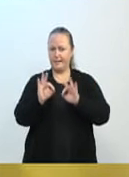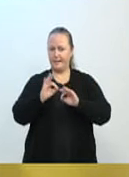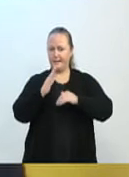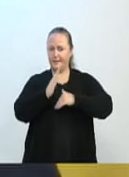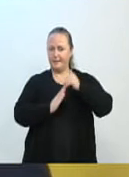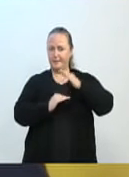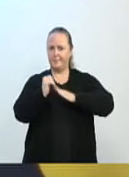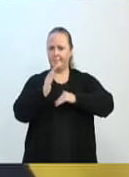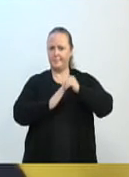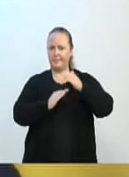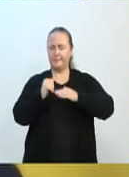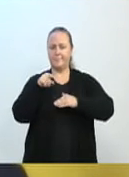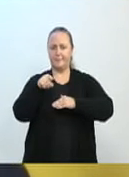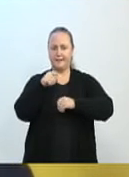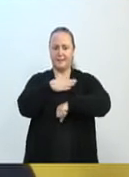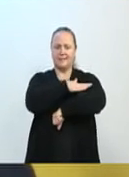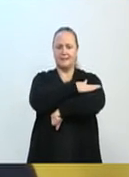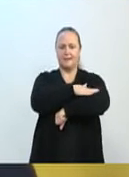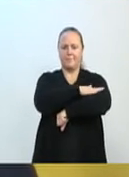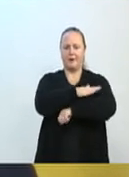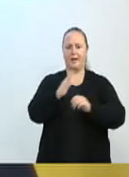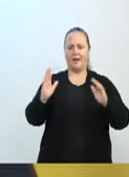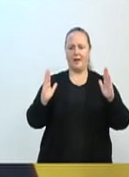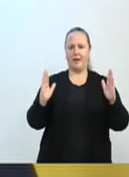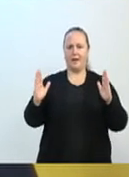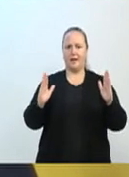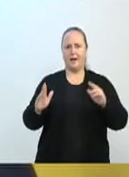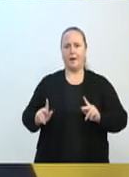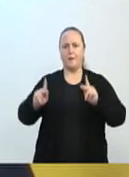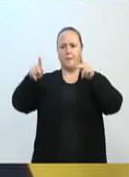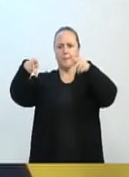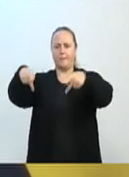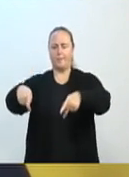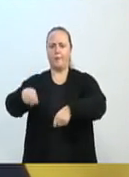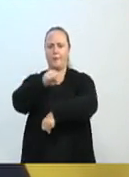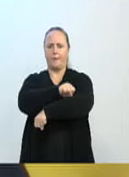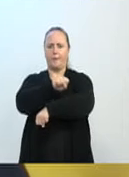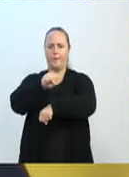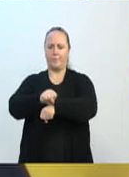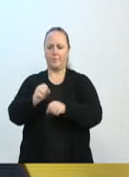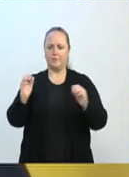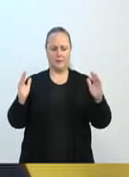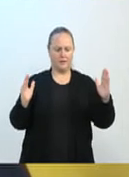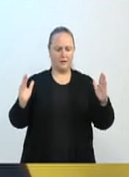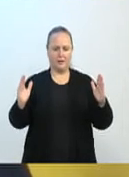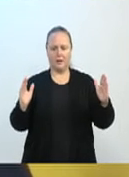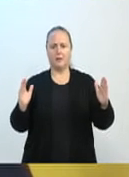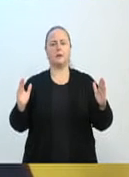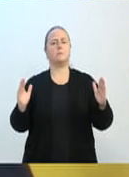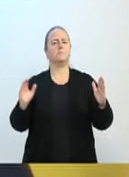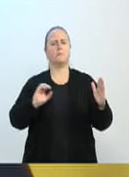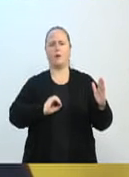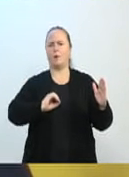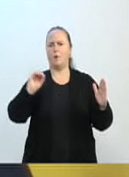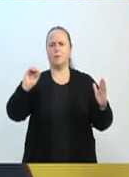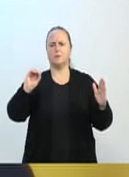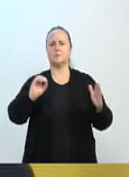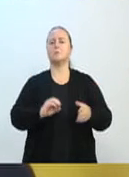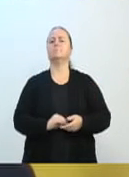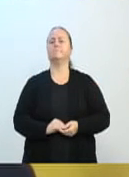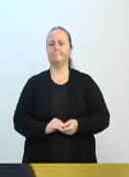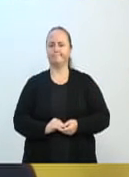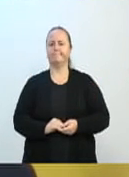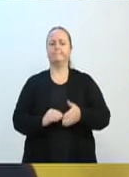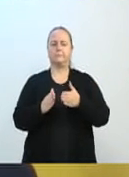da Praça dos músicos até pontos alto faz uma obra com excelência eu tenho que destacar que é diferente